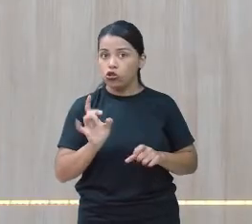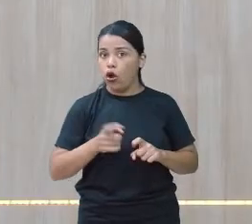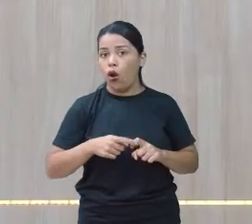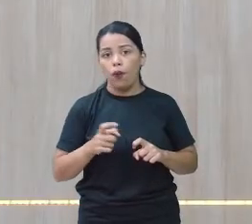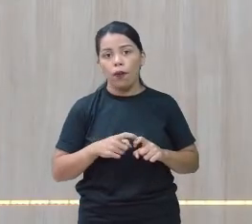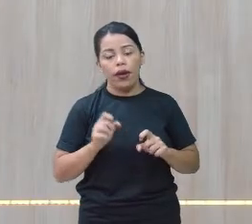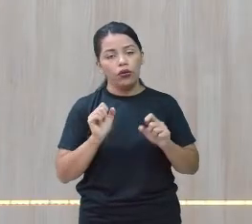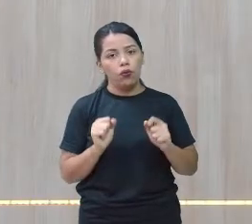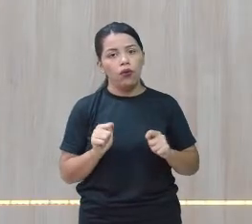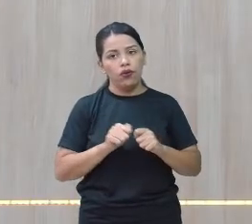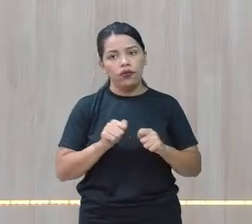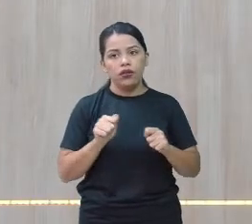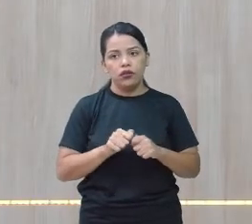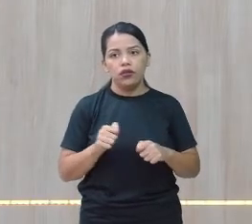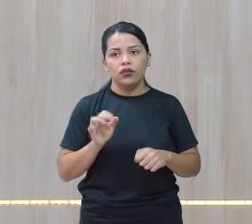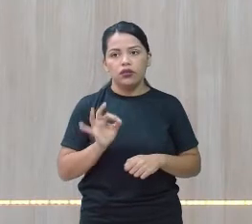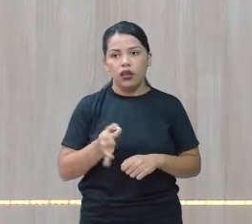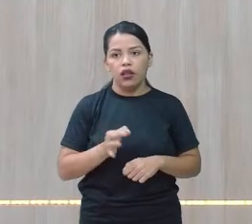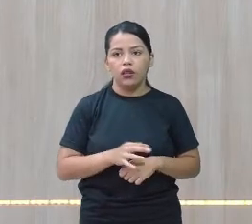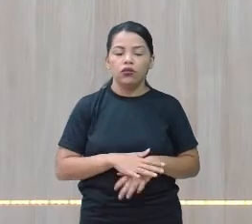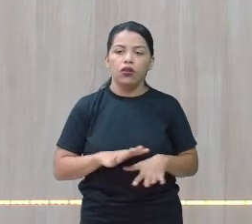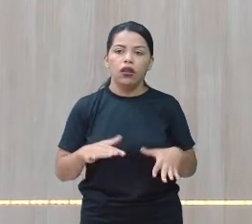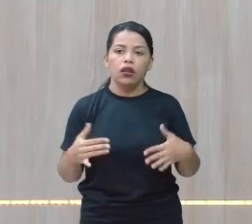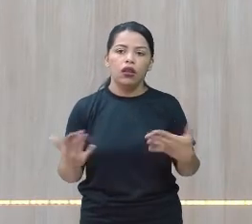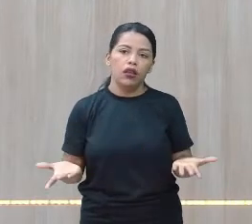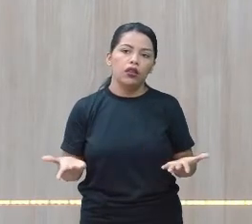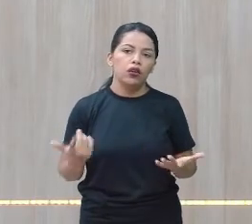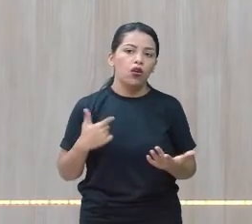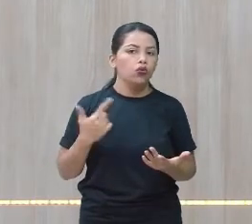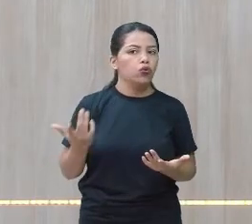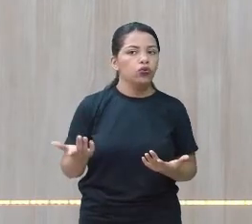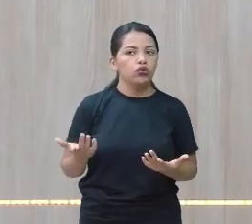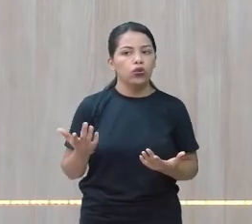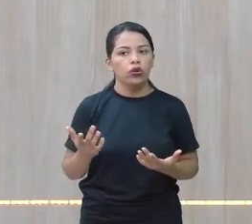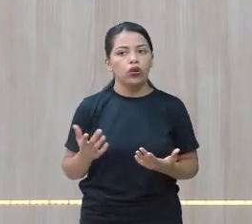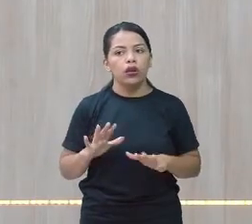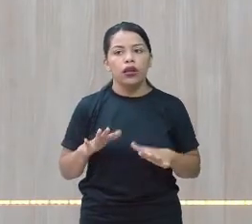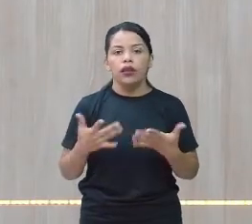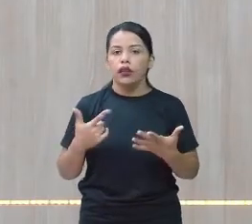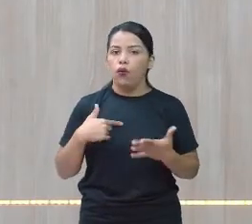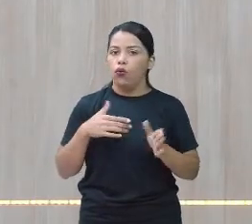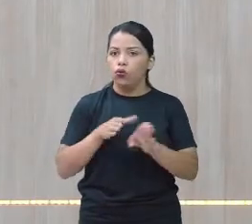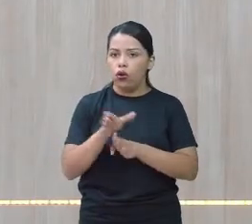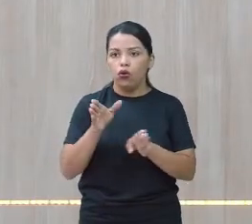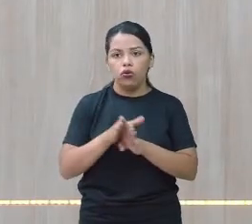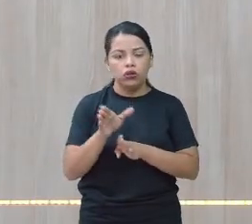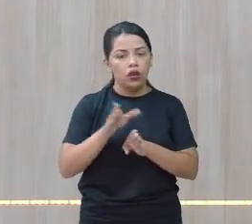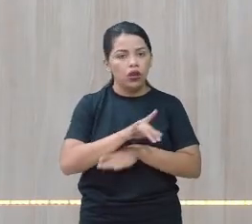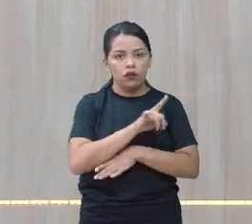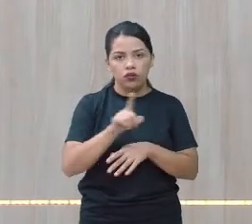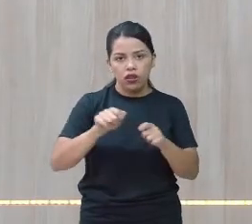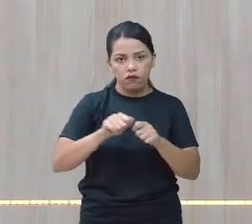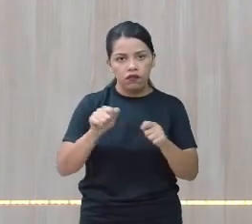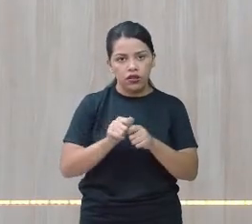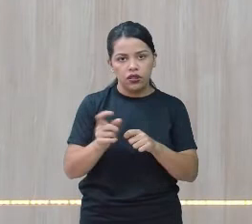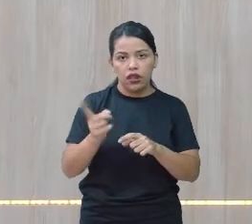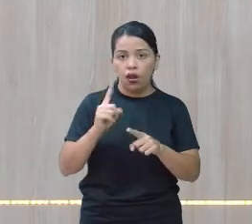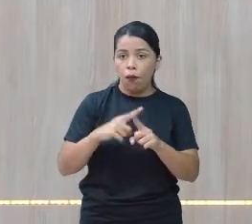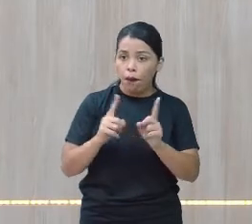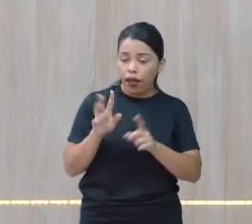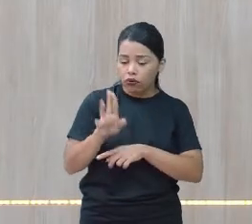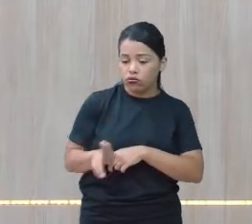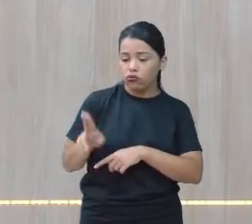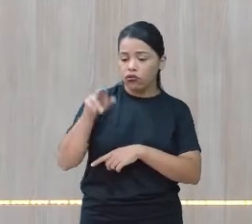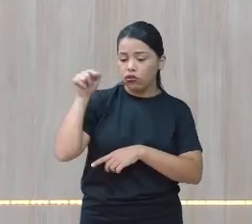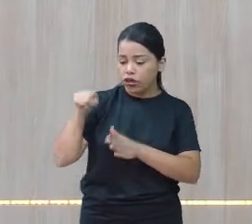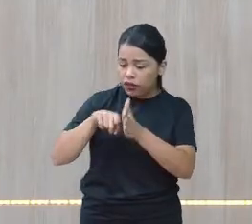fazer esse toque, tá? Então, não estou aqui aconselhando a ninguém fazer. Mas, através desse experimento,